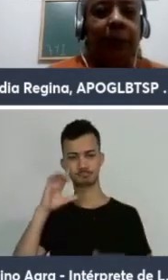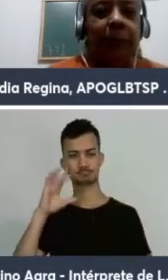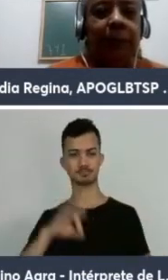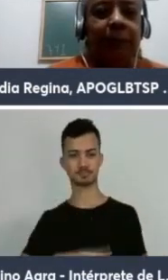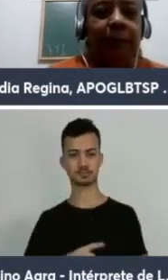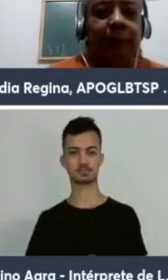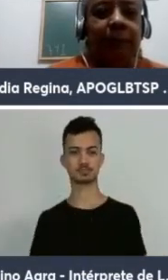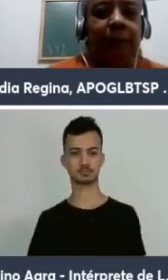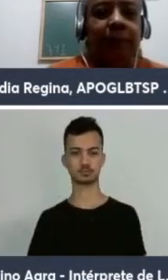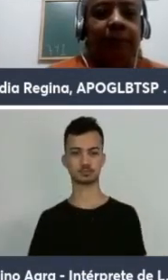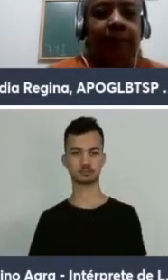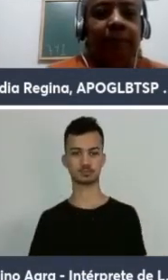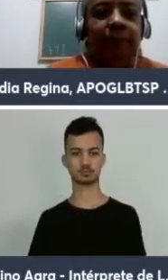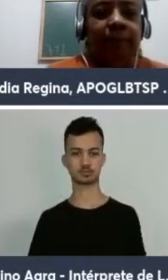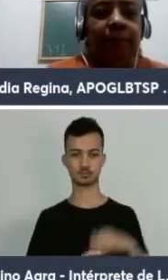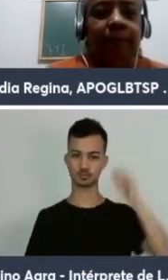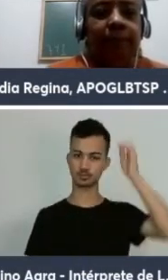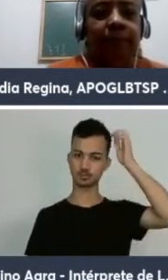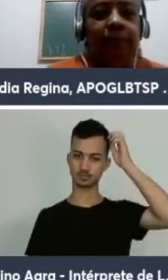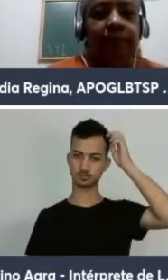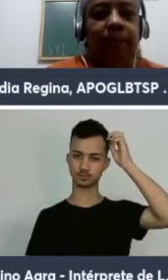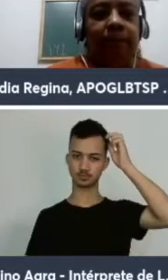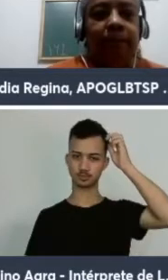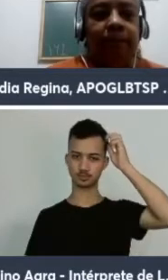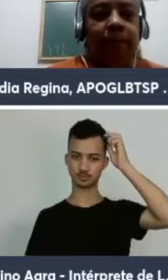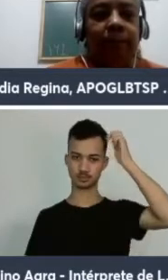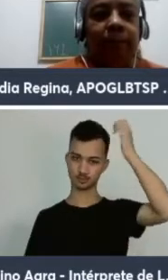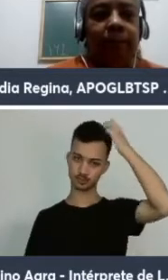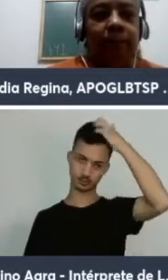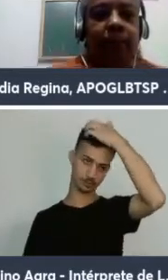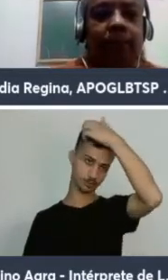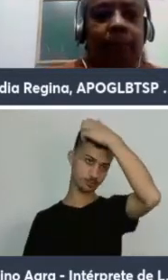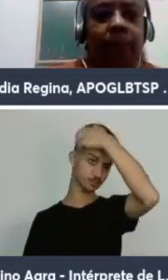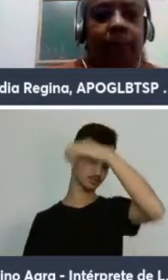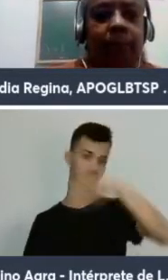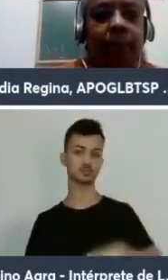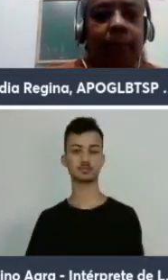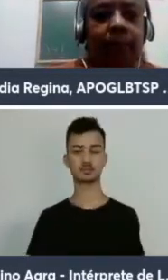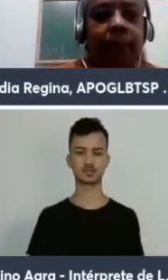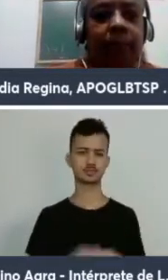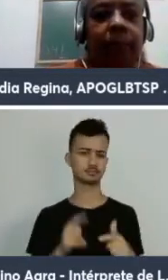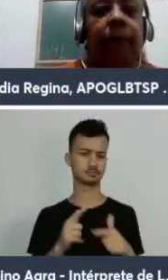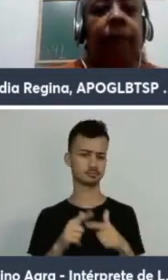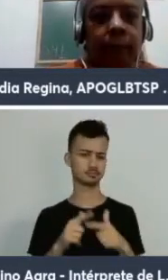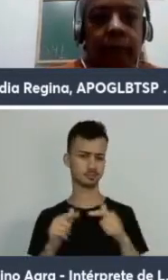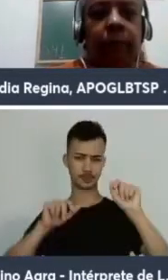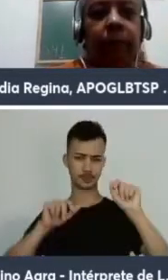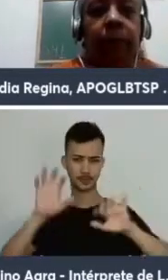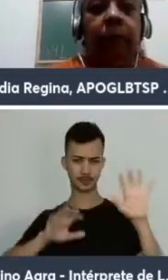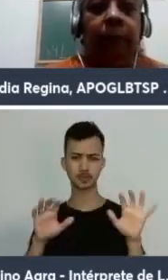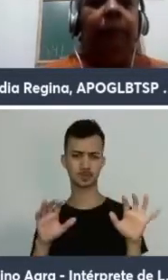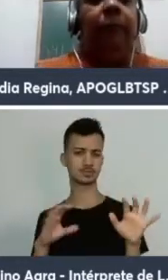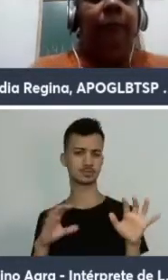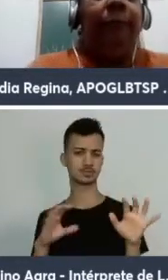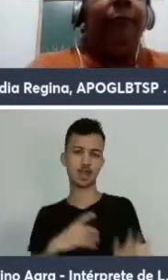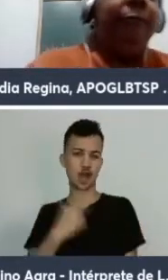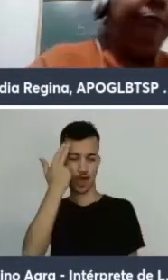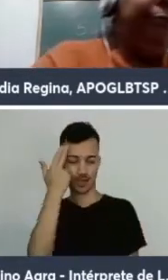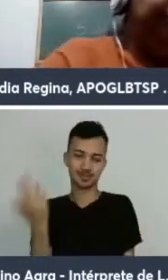Parou. Vamos fazer o seguinte, acho que o Ciro teve algum problema de conexão, coisa normal nesses nossos tempos